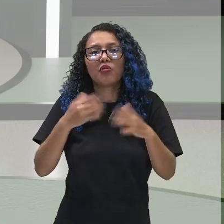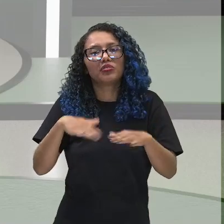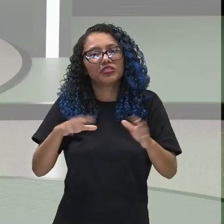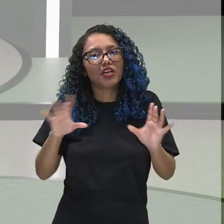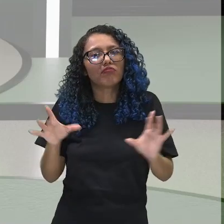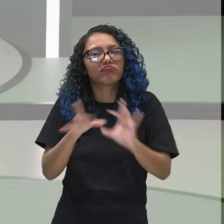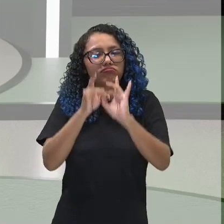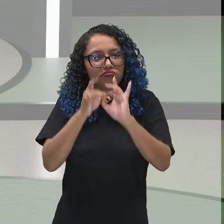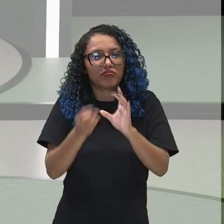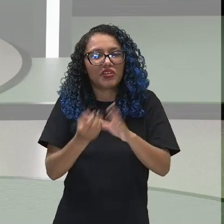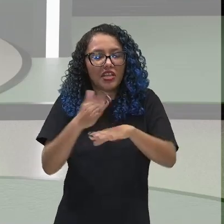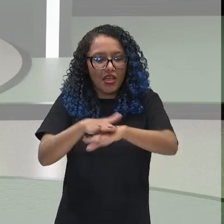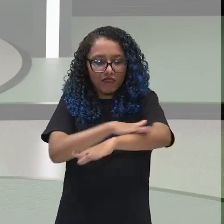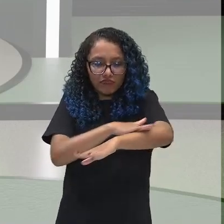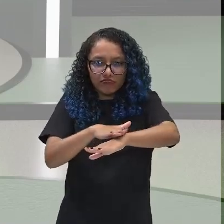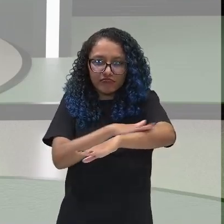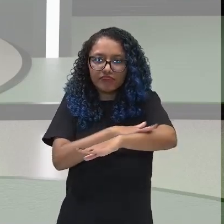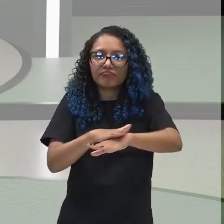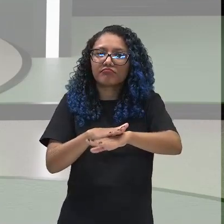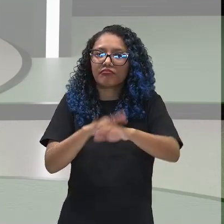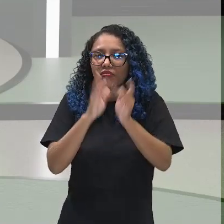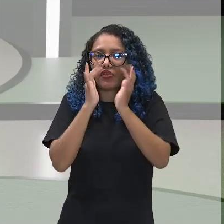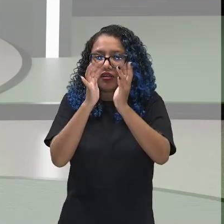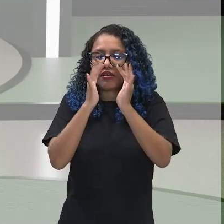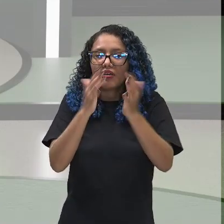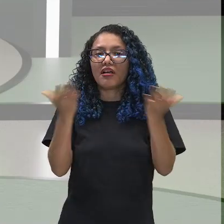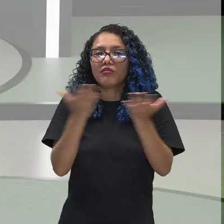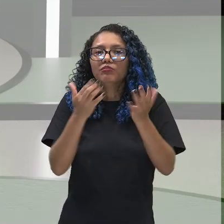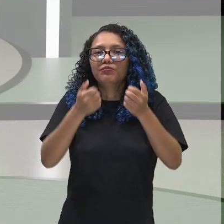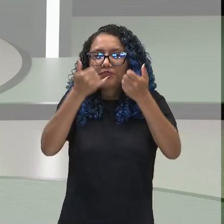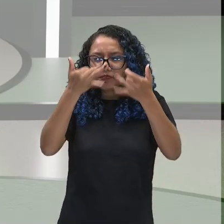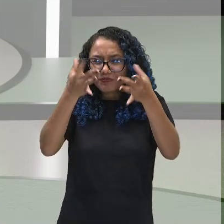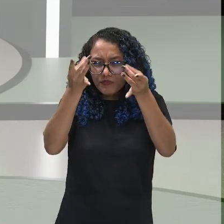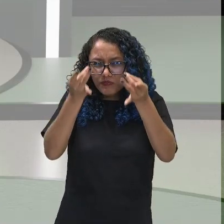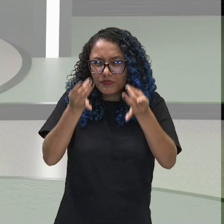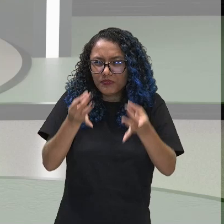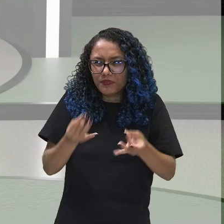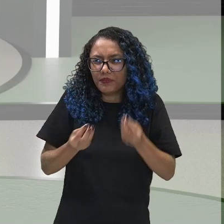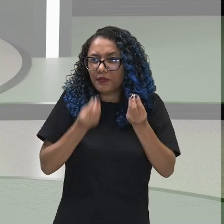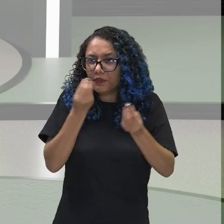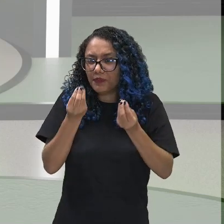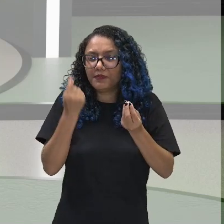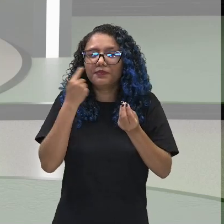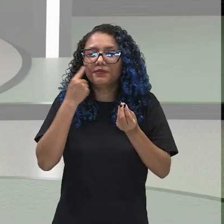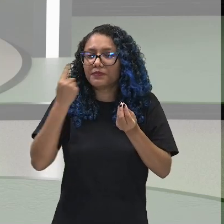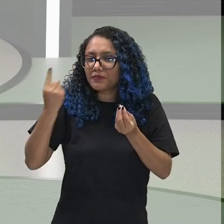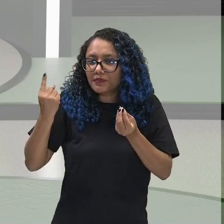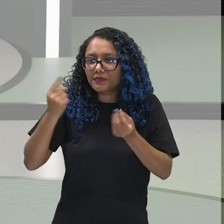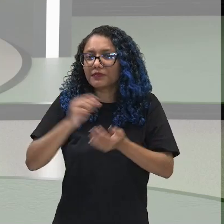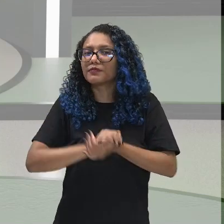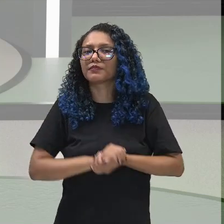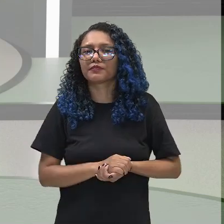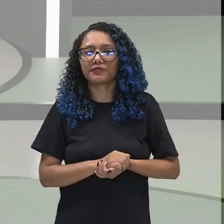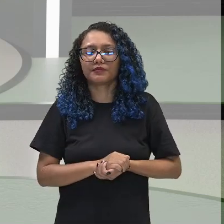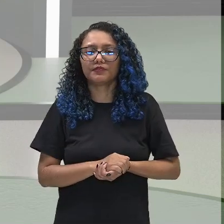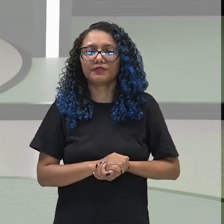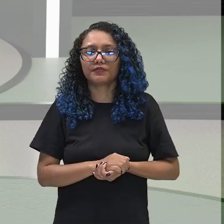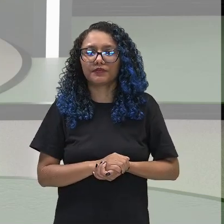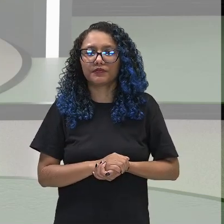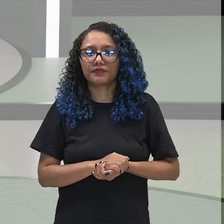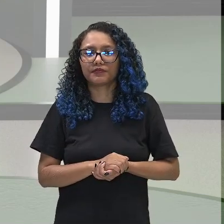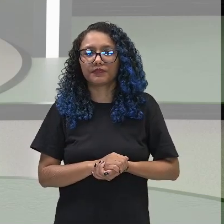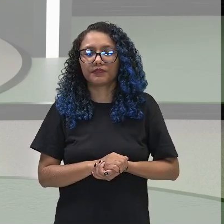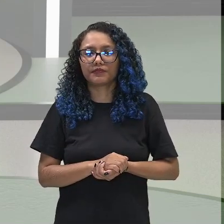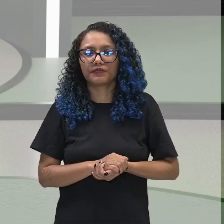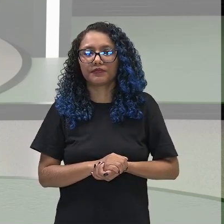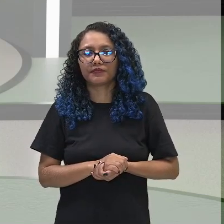nervoso. Vamos detalhar um pouco mais, ó, sobre um neurônio. Vejam vocês, ó, o neurônio, ele tem lá